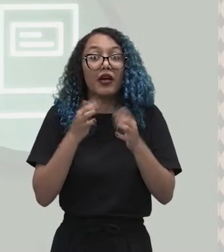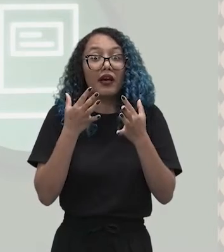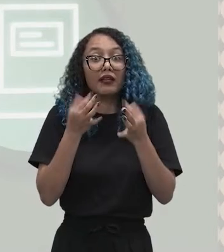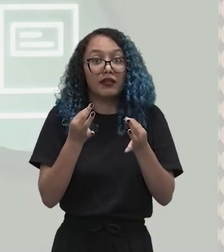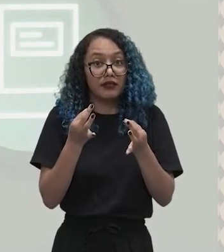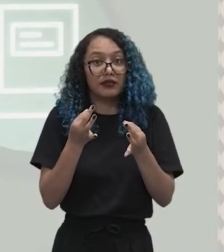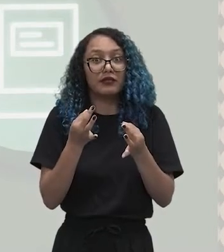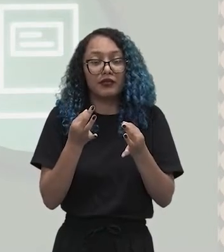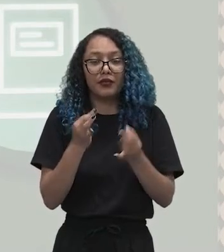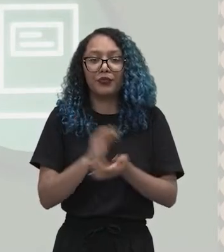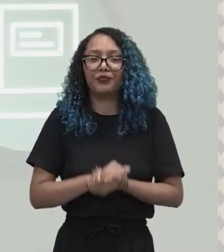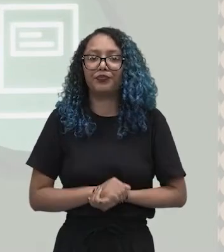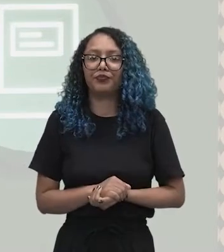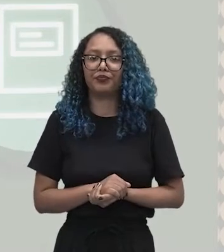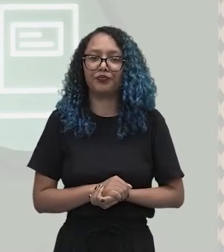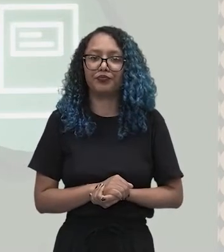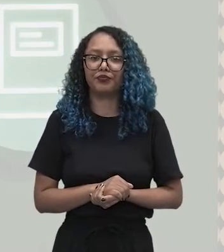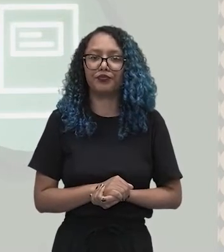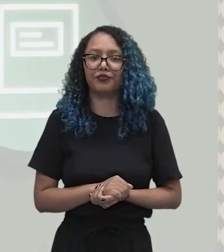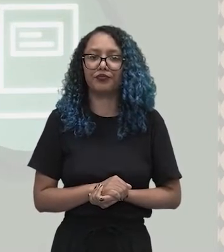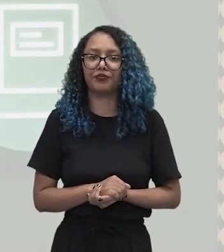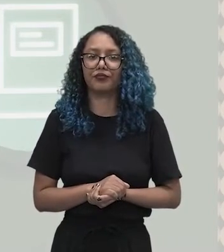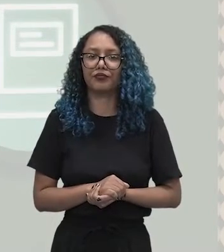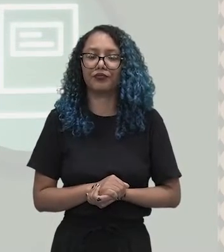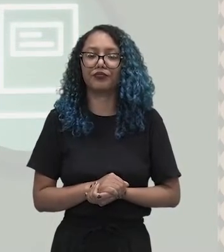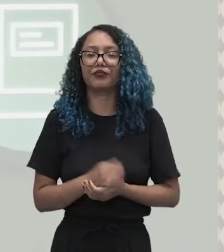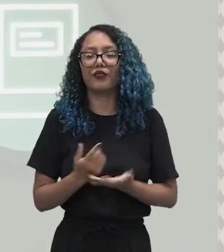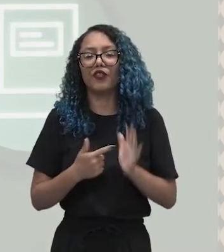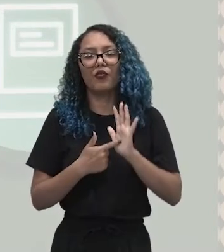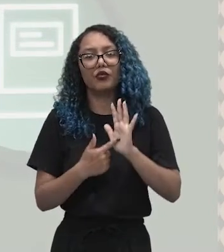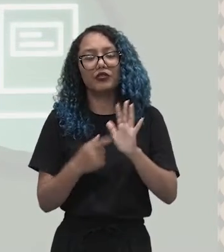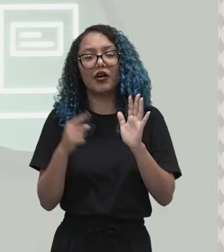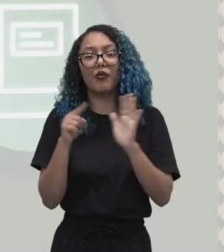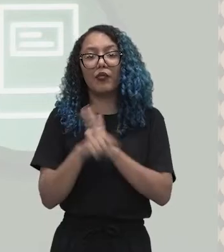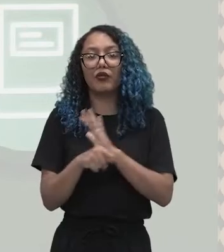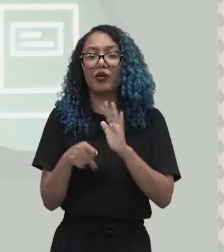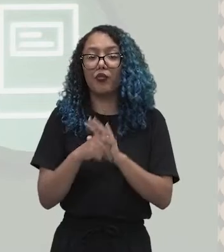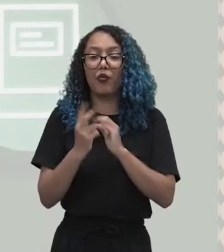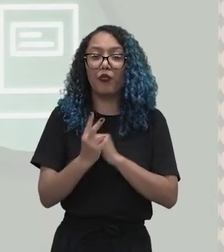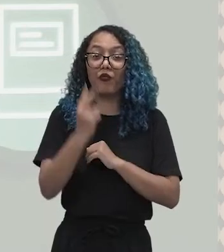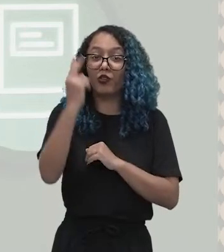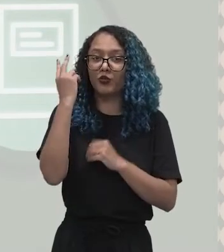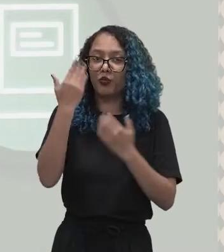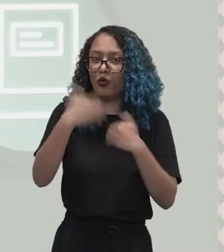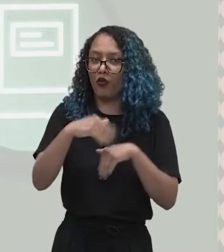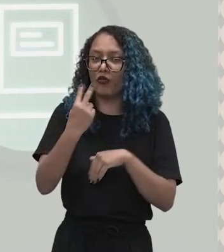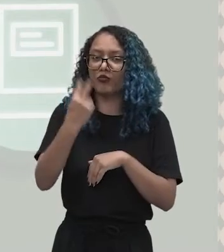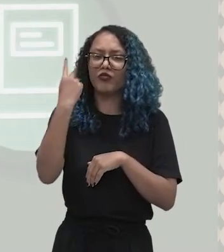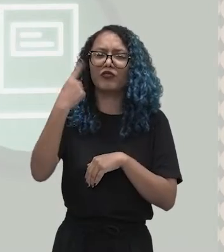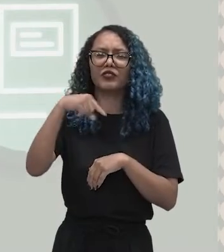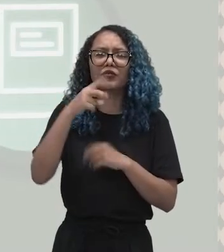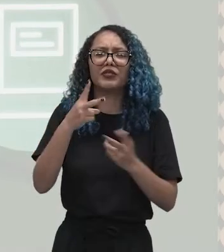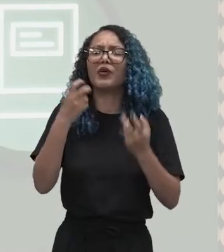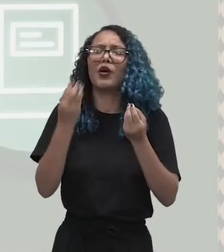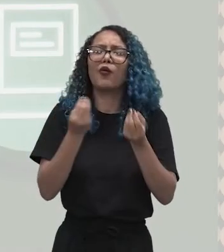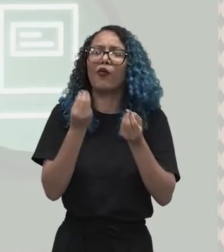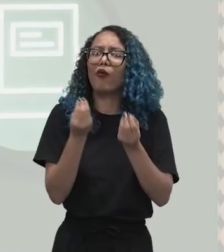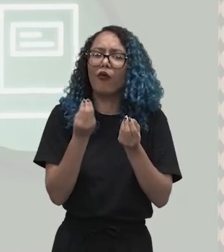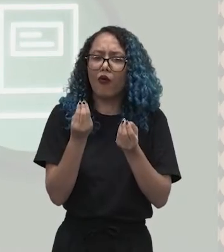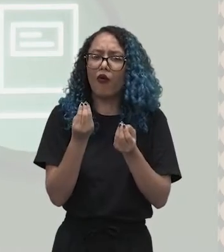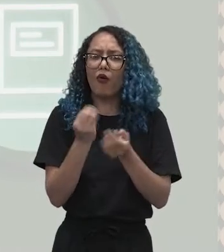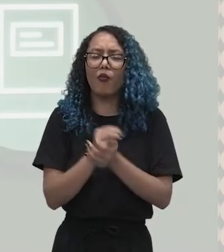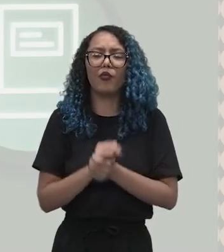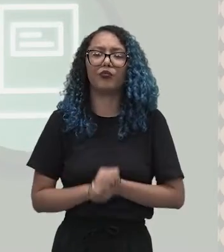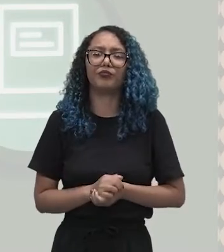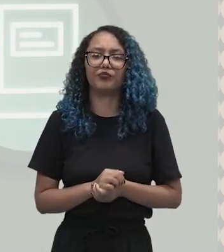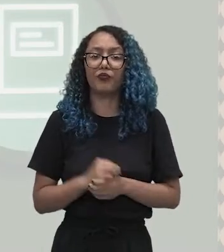que nesse momento aqui a gente traz uma questão de vestibular para vocês conseguirem visualizar como é que é feita a